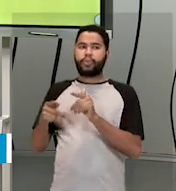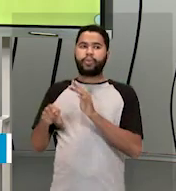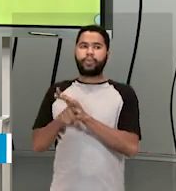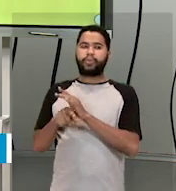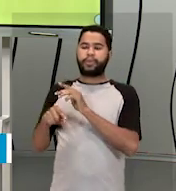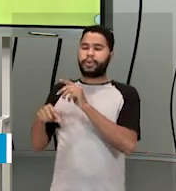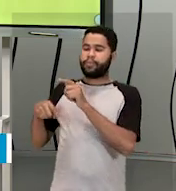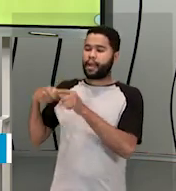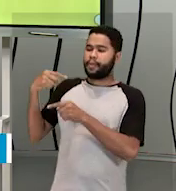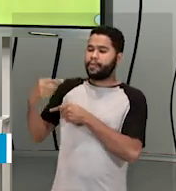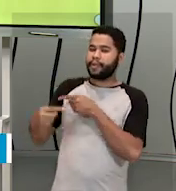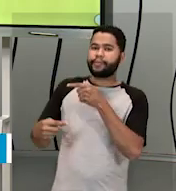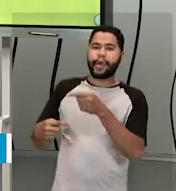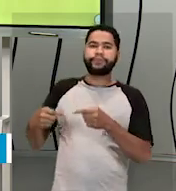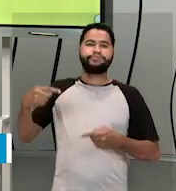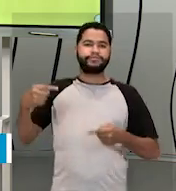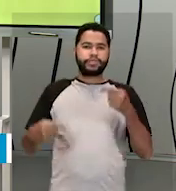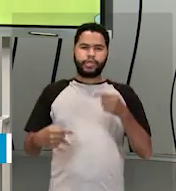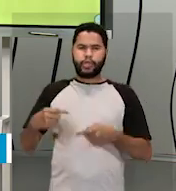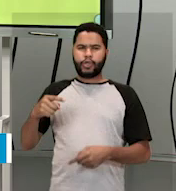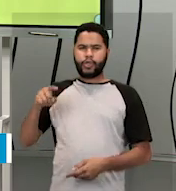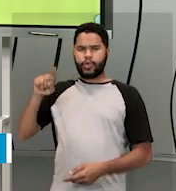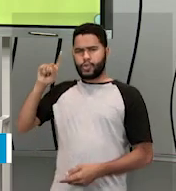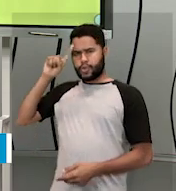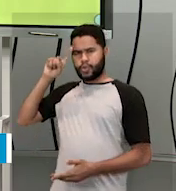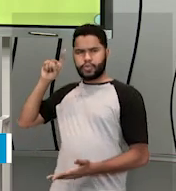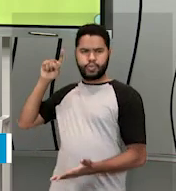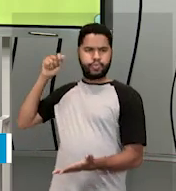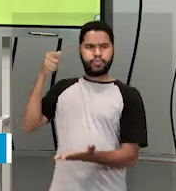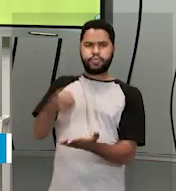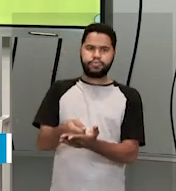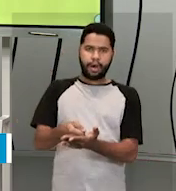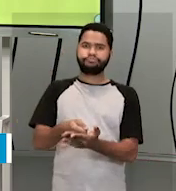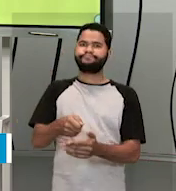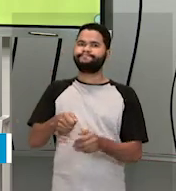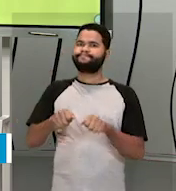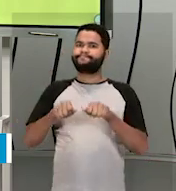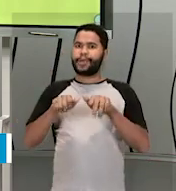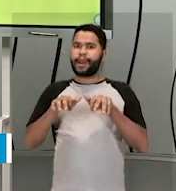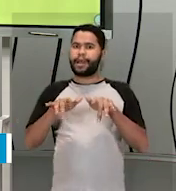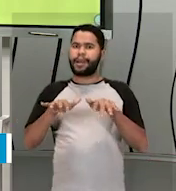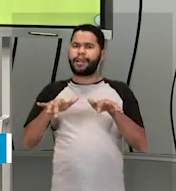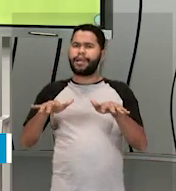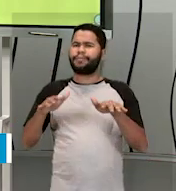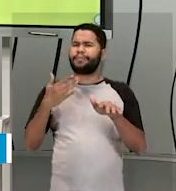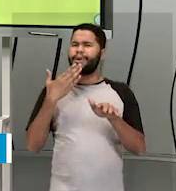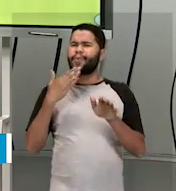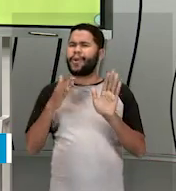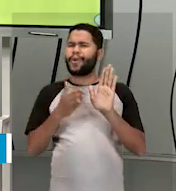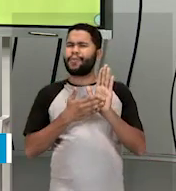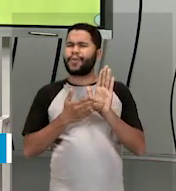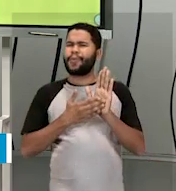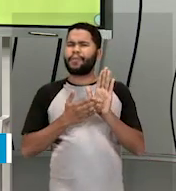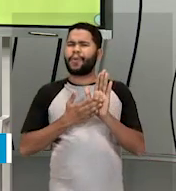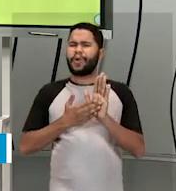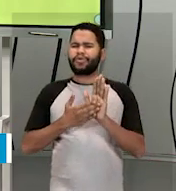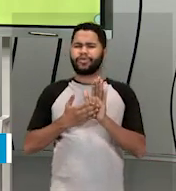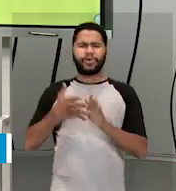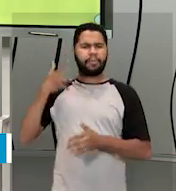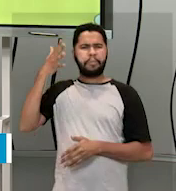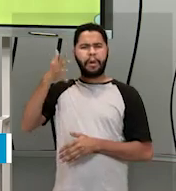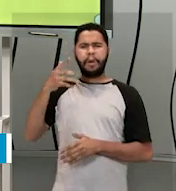políticos com discursos autoritários em torno do mundo. Qual era a proposta? Discursos